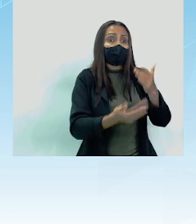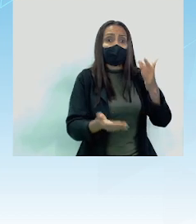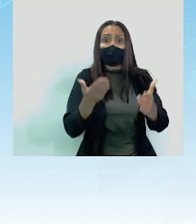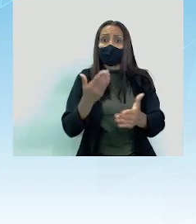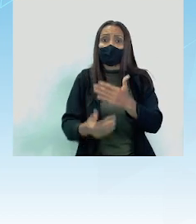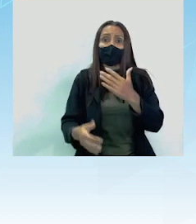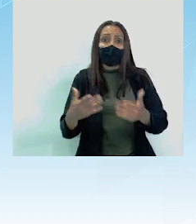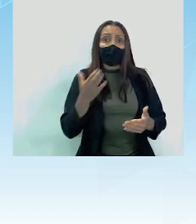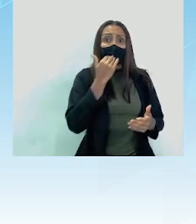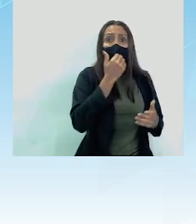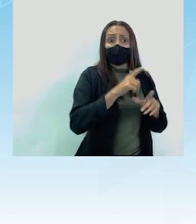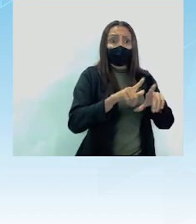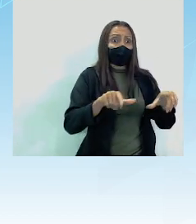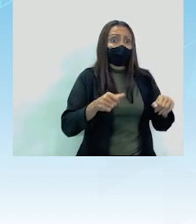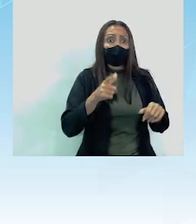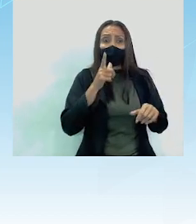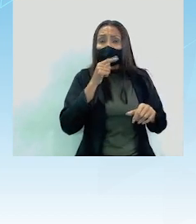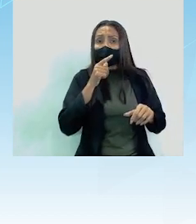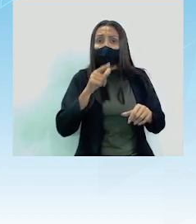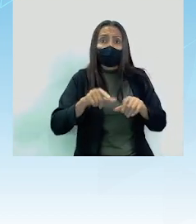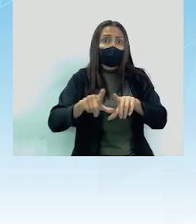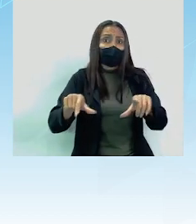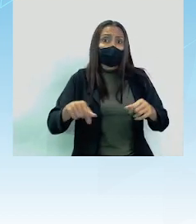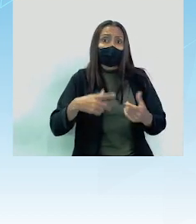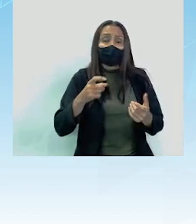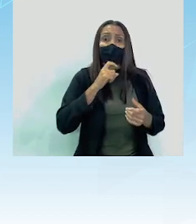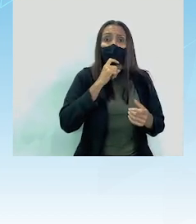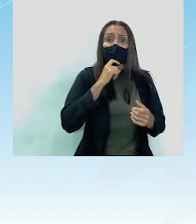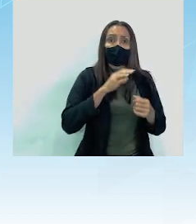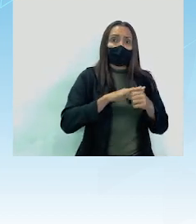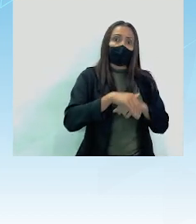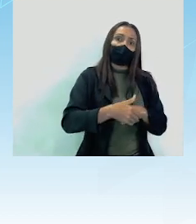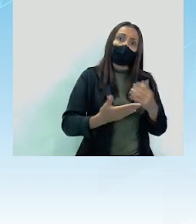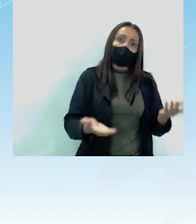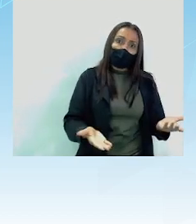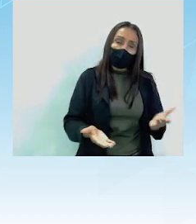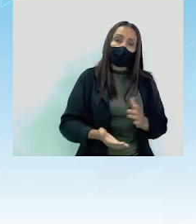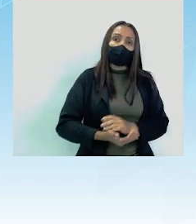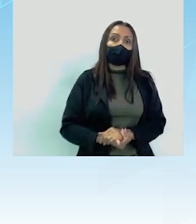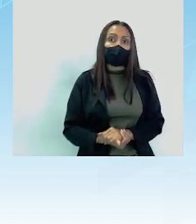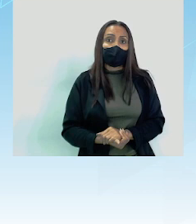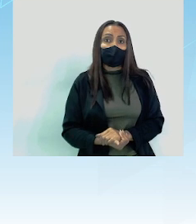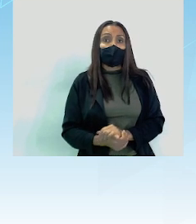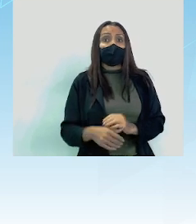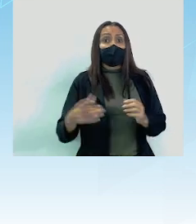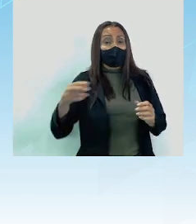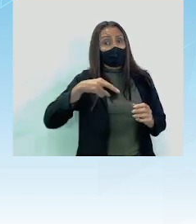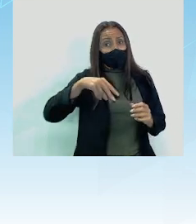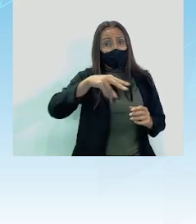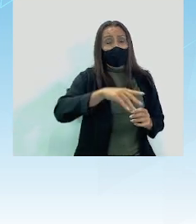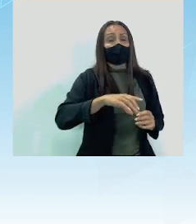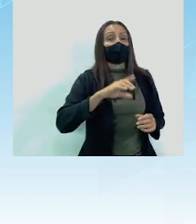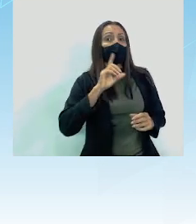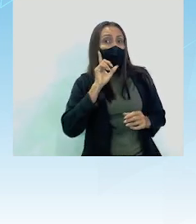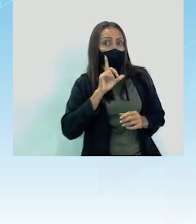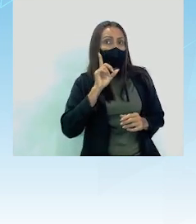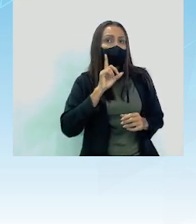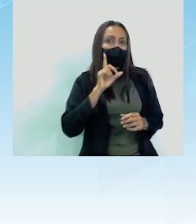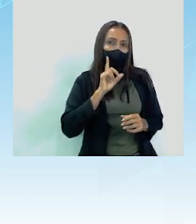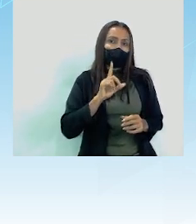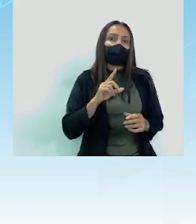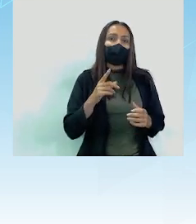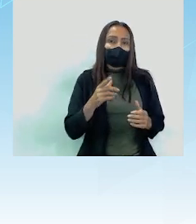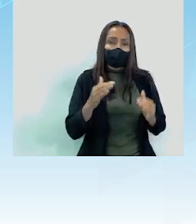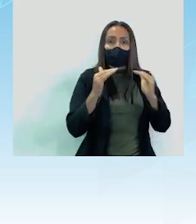sem alimento, sem água, no frio à noite, e essas pessoas acabaram morrendo. Então, trilha ela é legal, ela traz um contato legal com